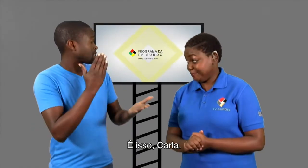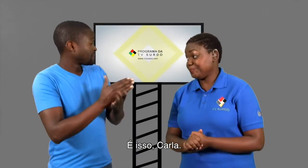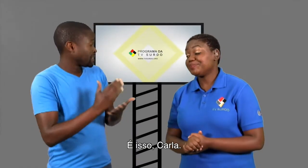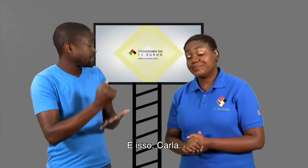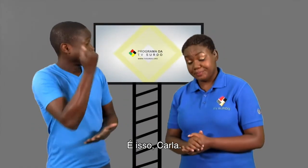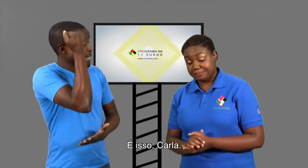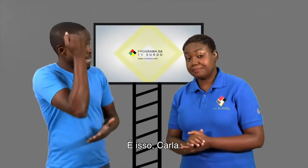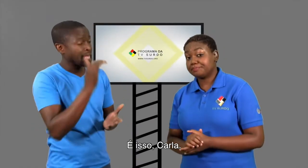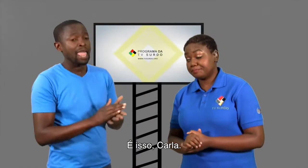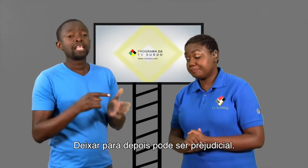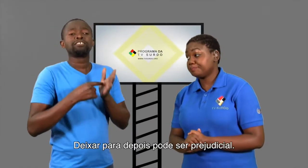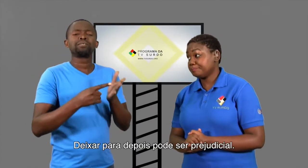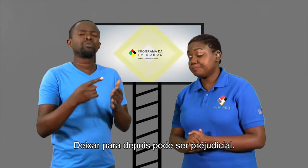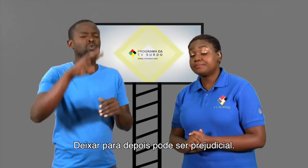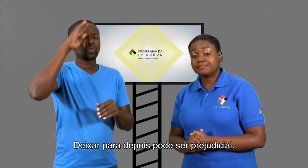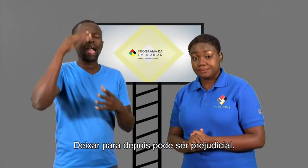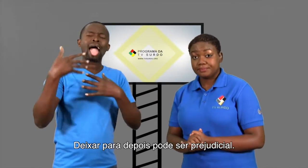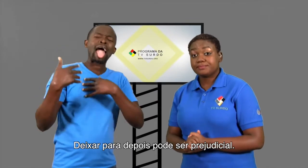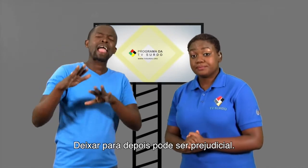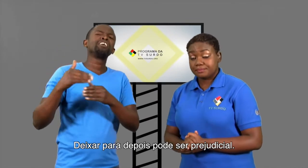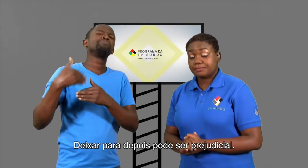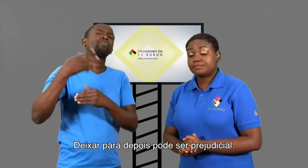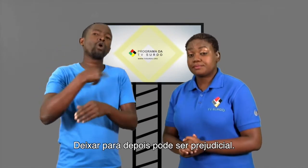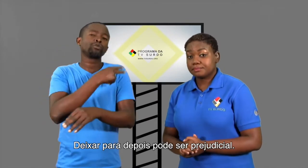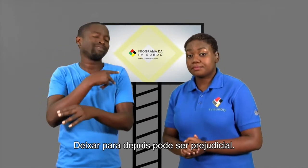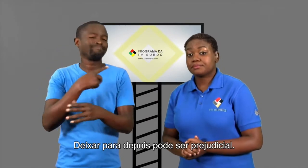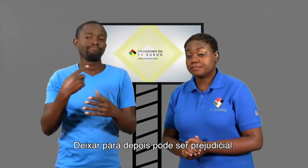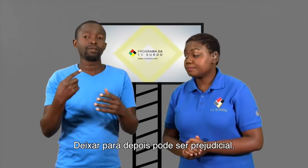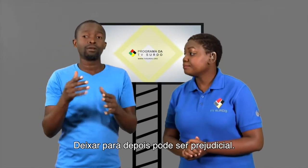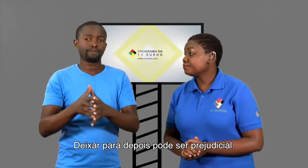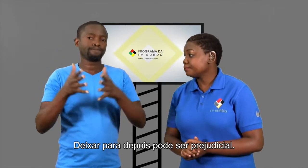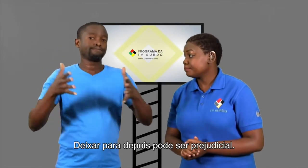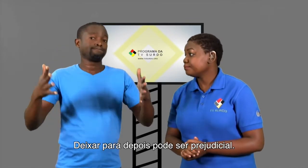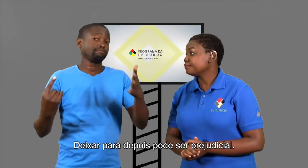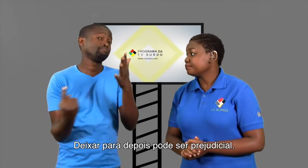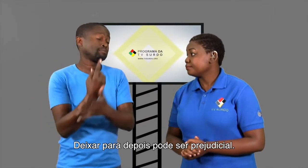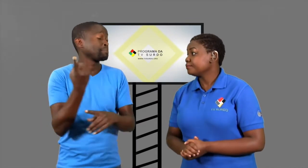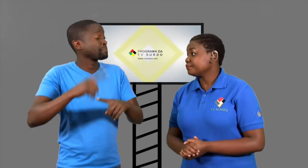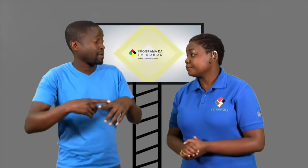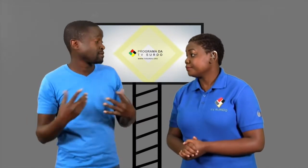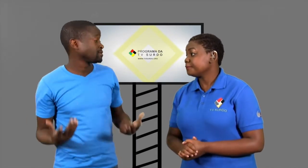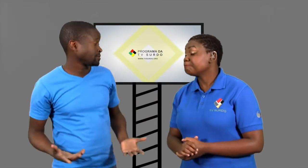É isso, Carla. Deixar para depois pode ser prejudicial.